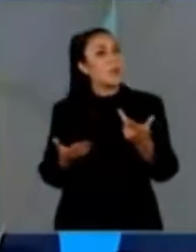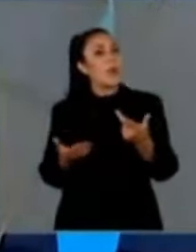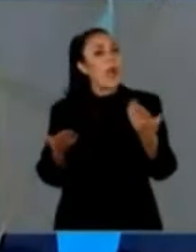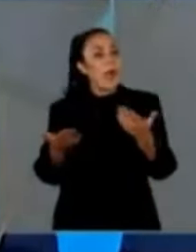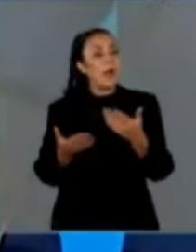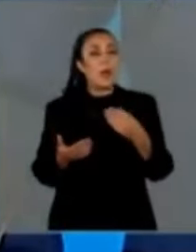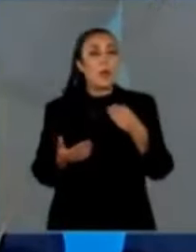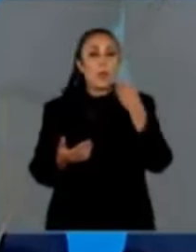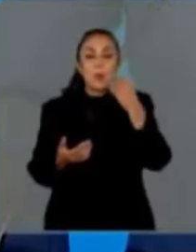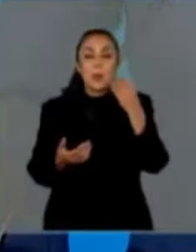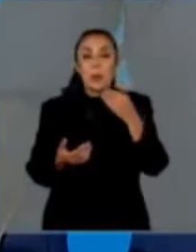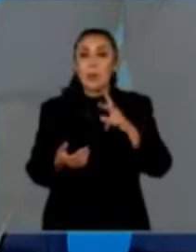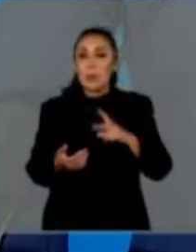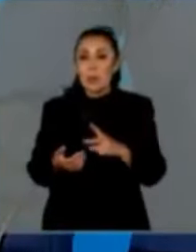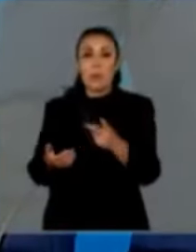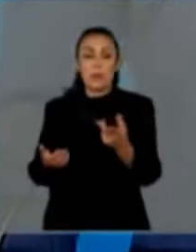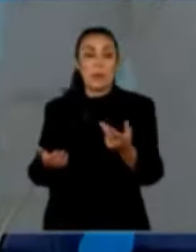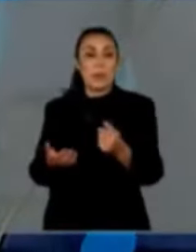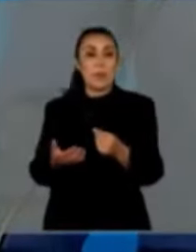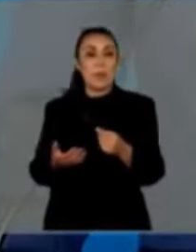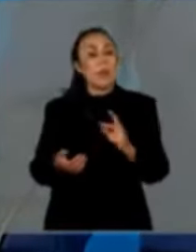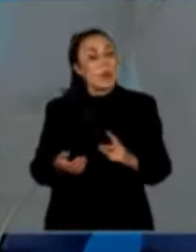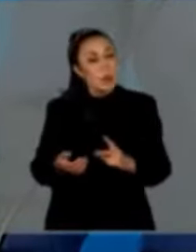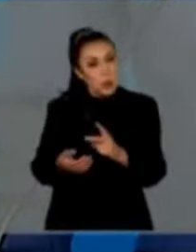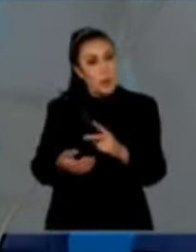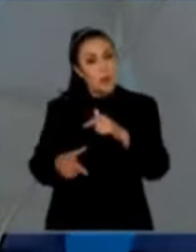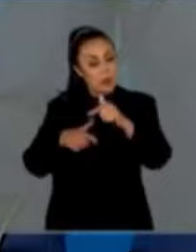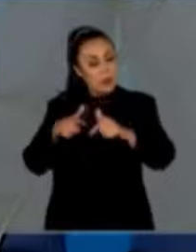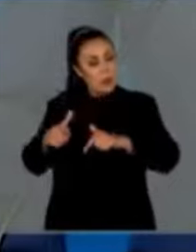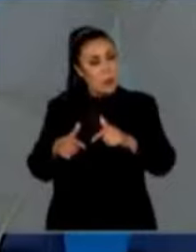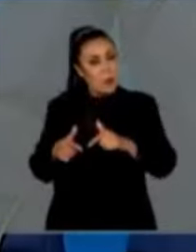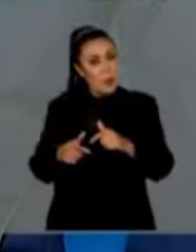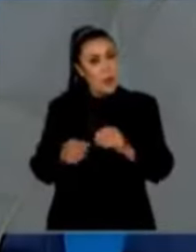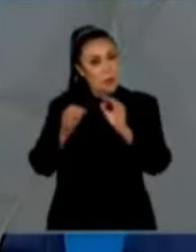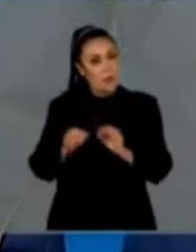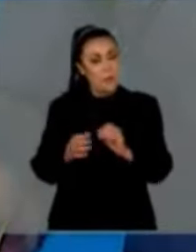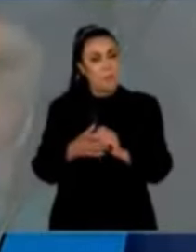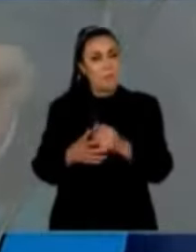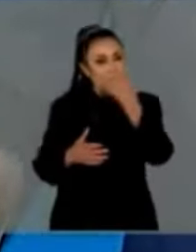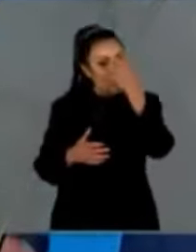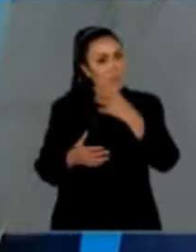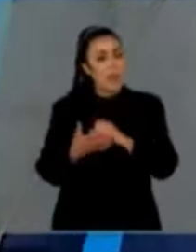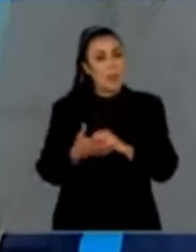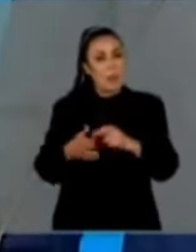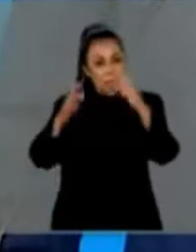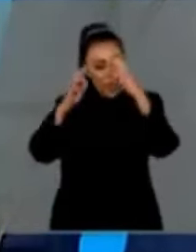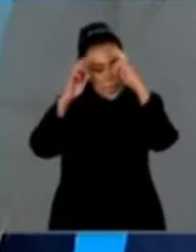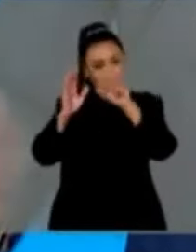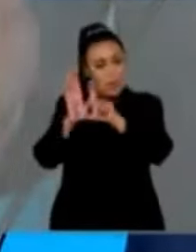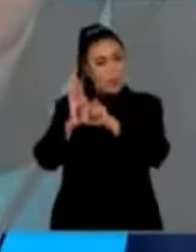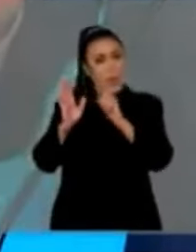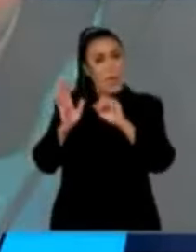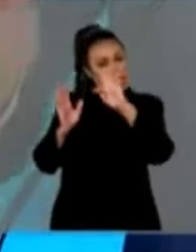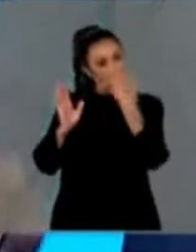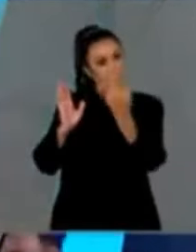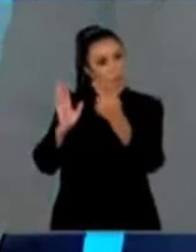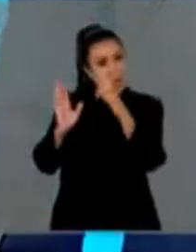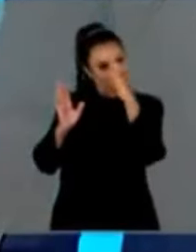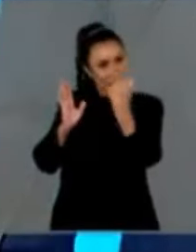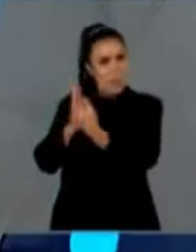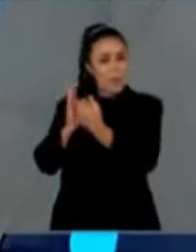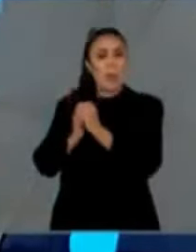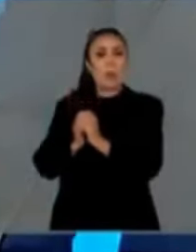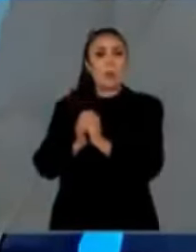oportunidade de continuar de continuar fazendo esse trabalho correto sério respeitando as leis o que tá escrito na bandeira do